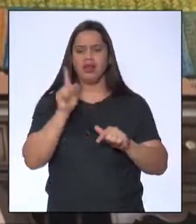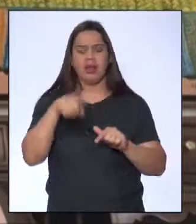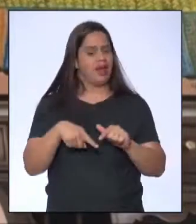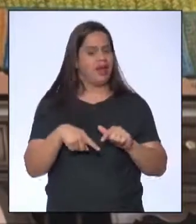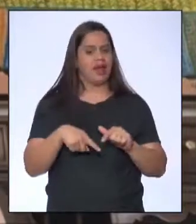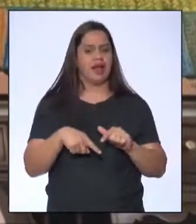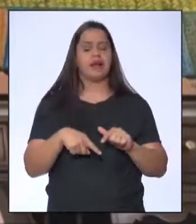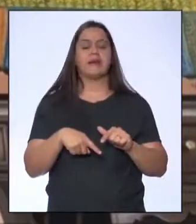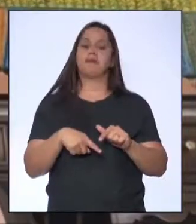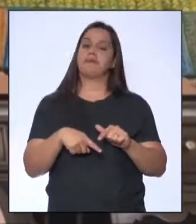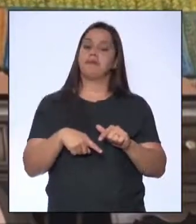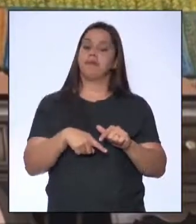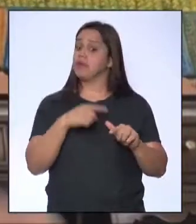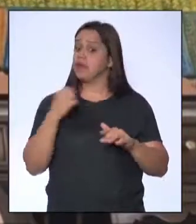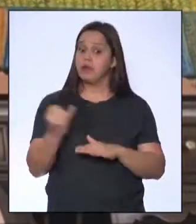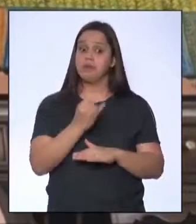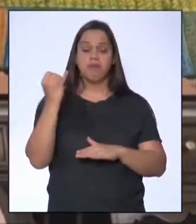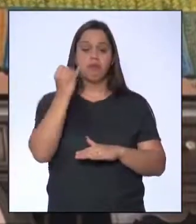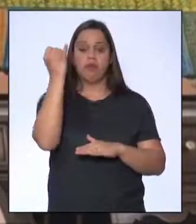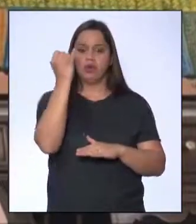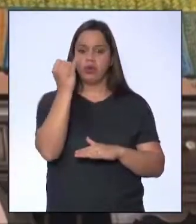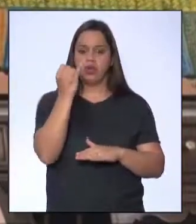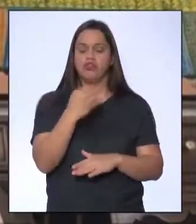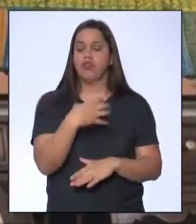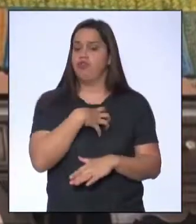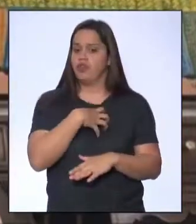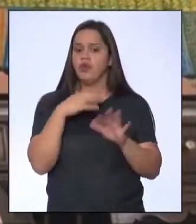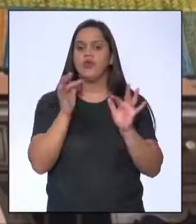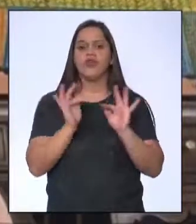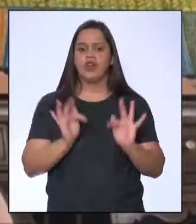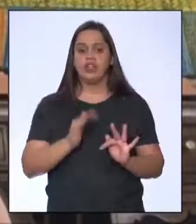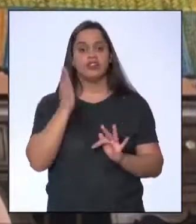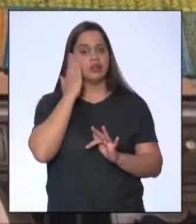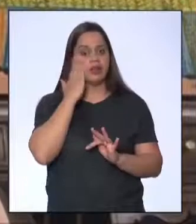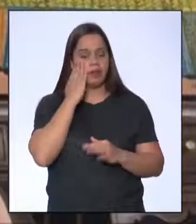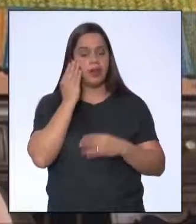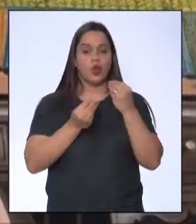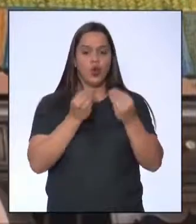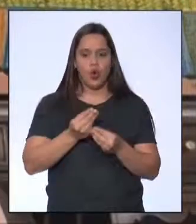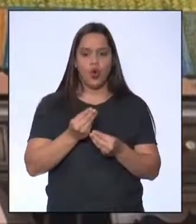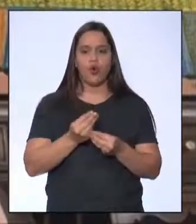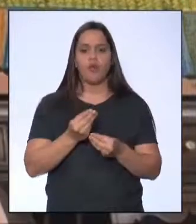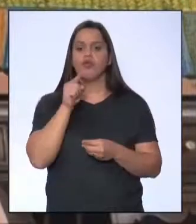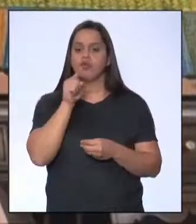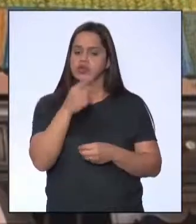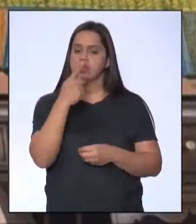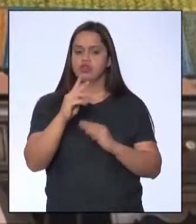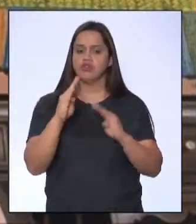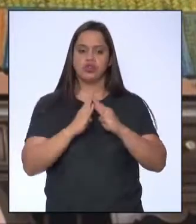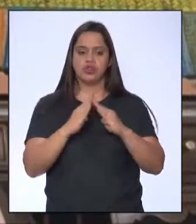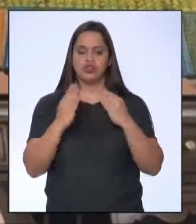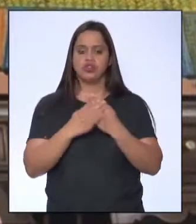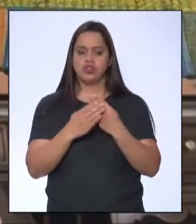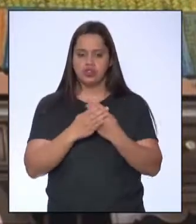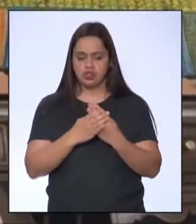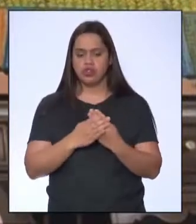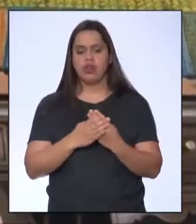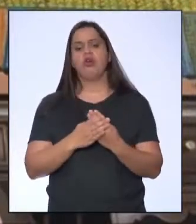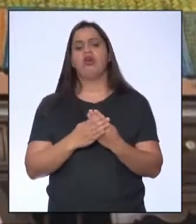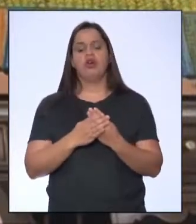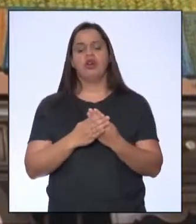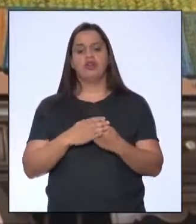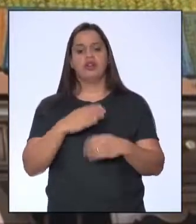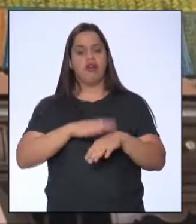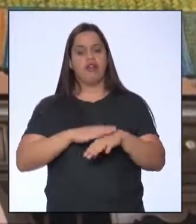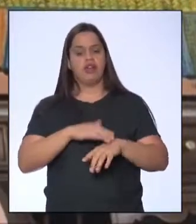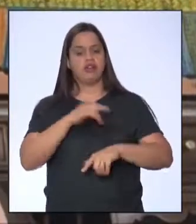absolutamente essencial. Eu fico muito feliz de saber que, como você, várias escolas estarão